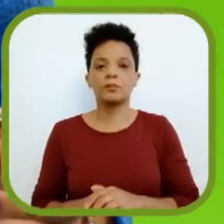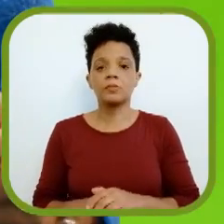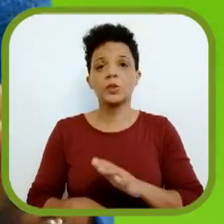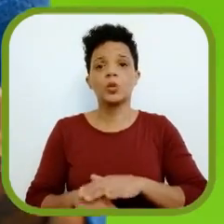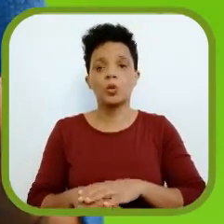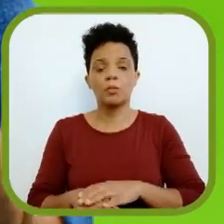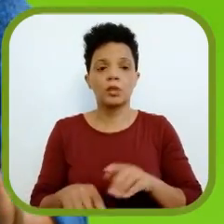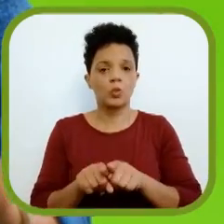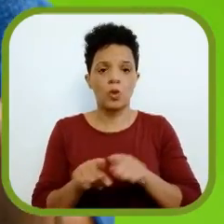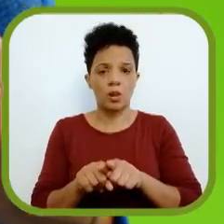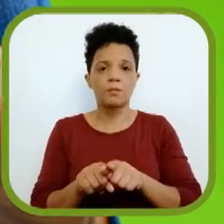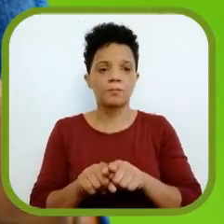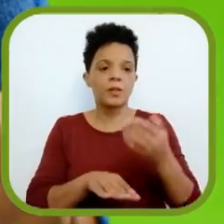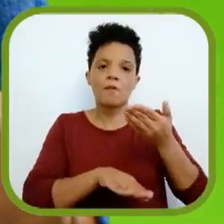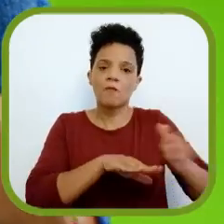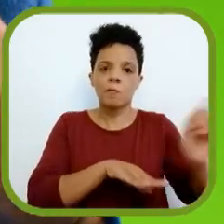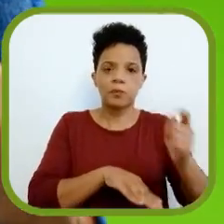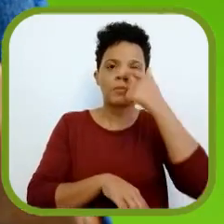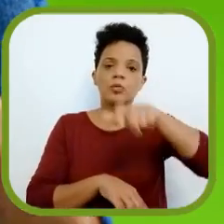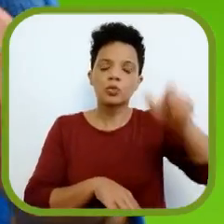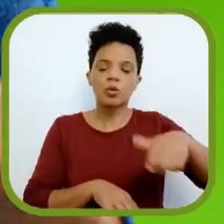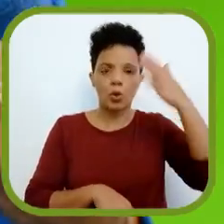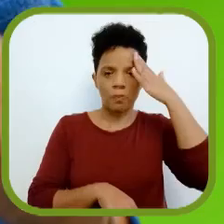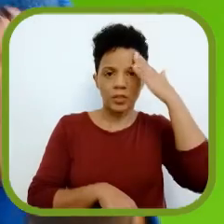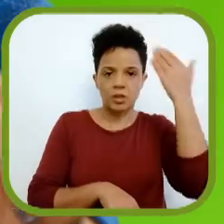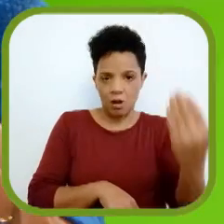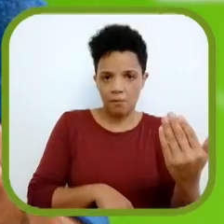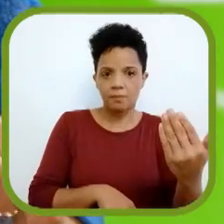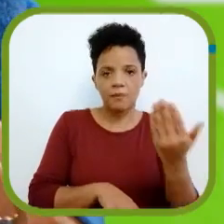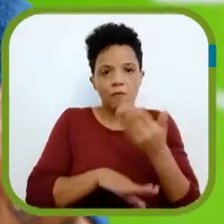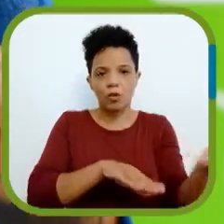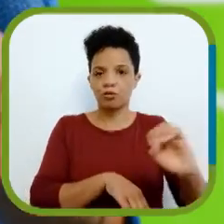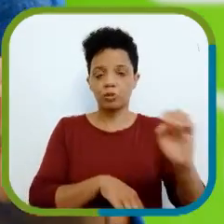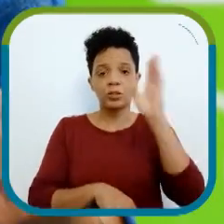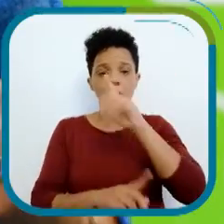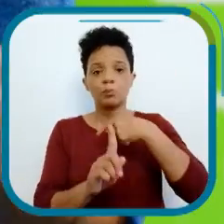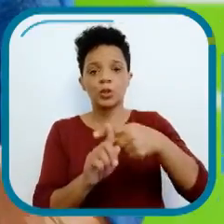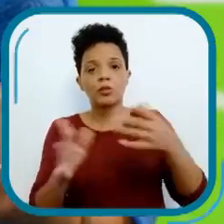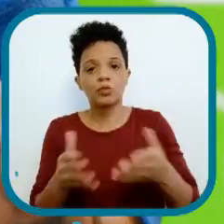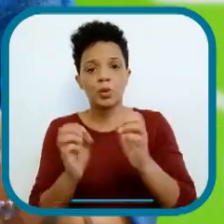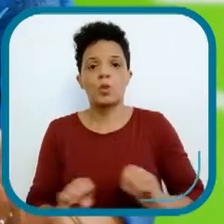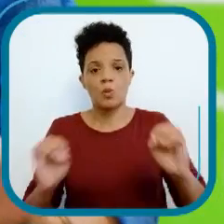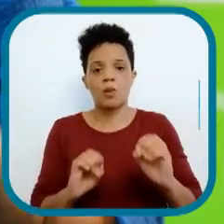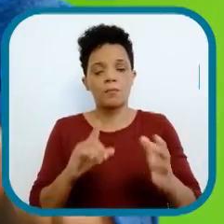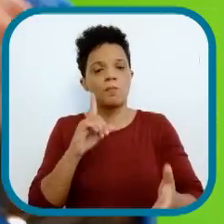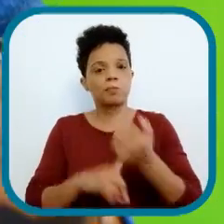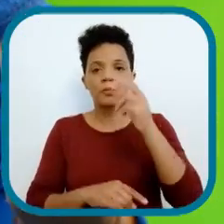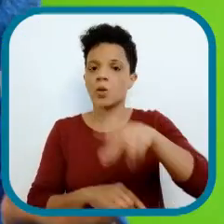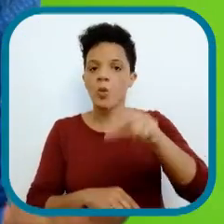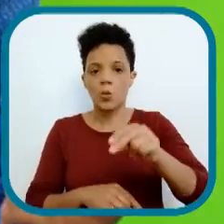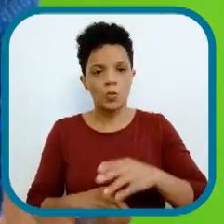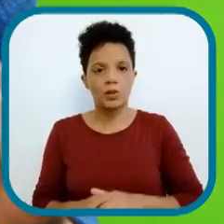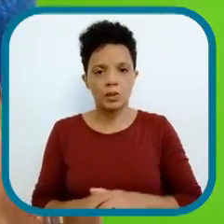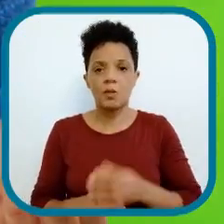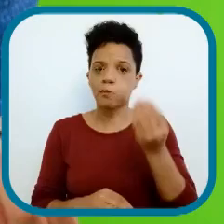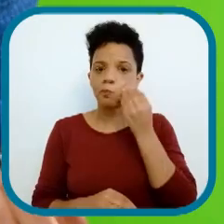positivas, é justamente para não deixarmos de fora pessoas altamente competentes, que se não fosse este mecanismo positivo, seguramente nunca